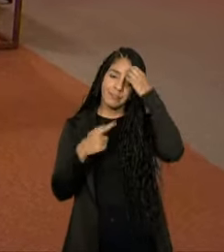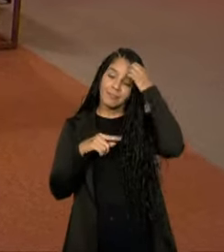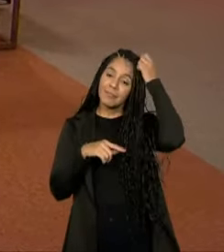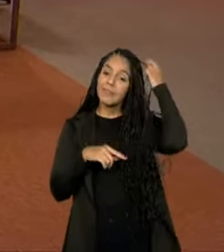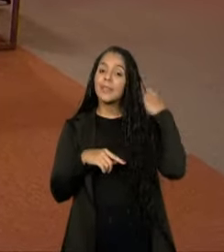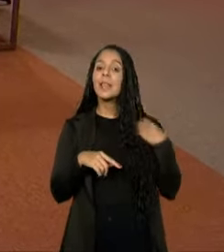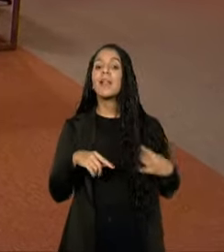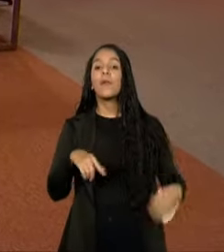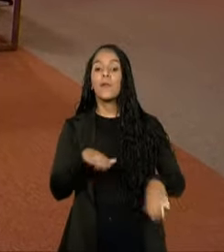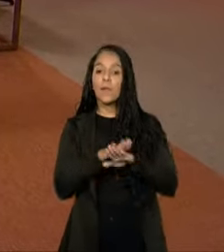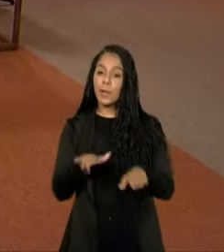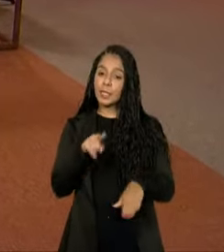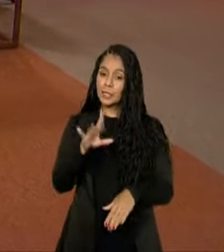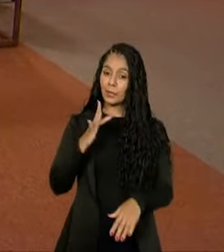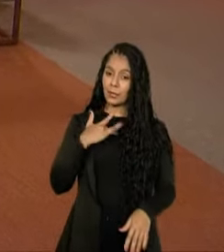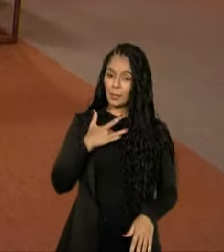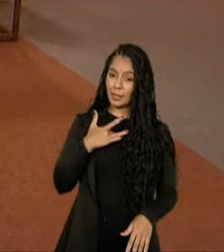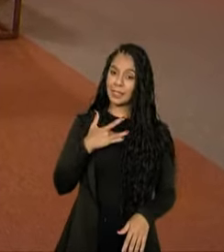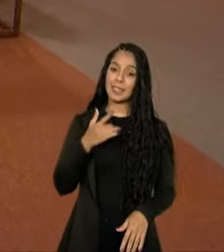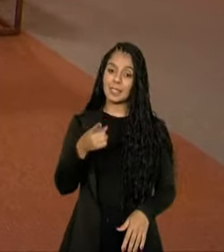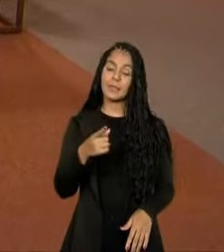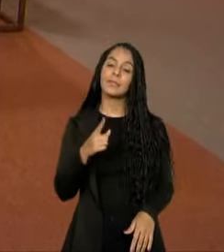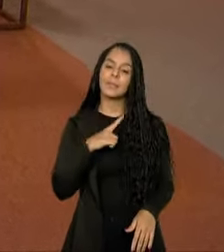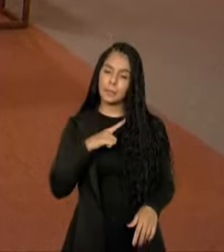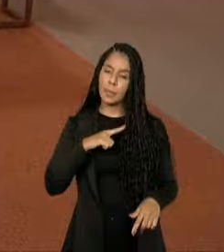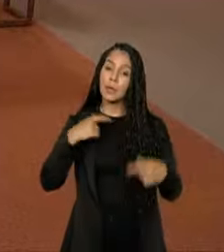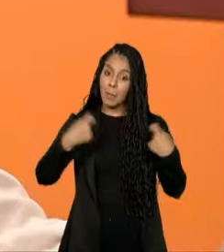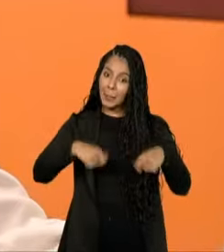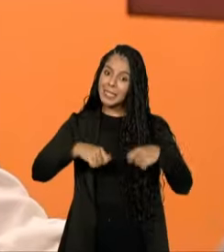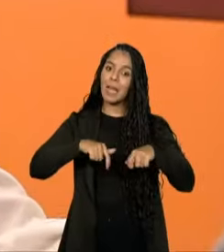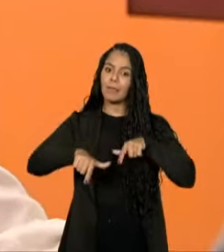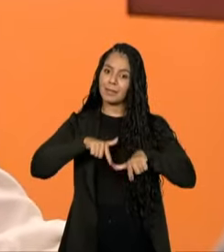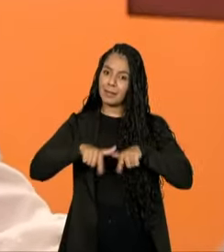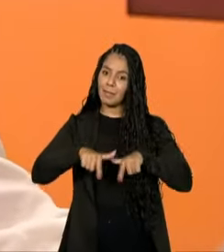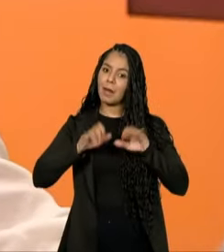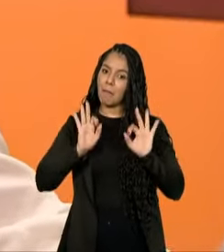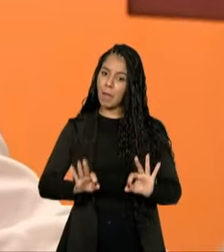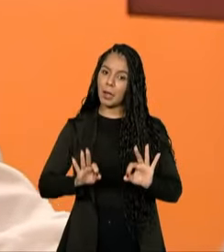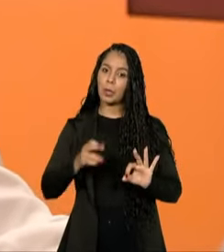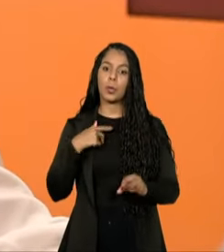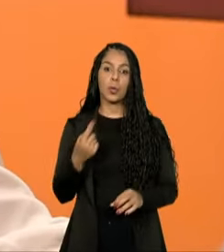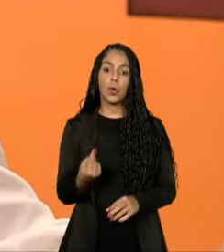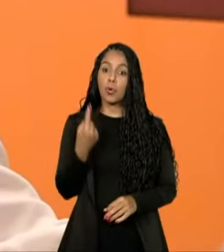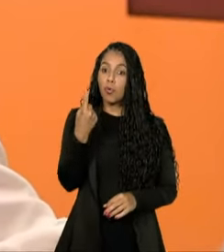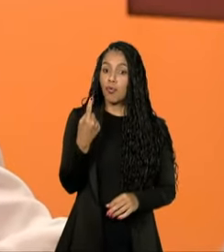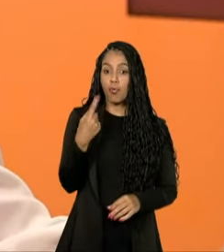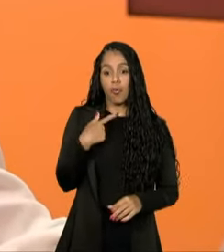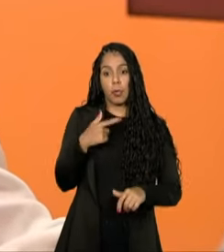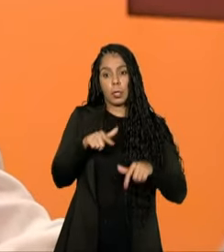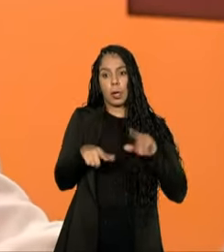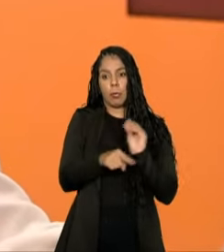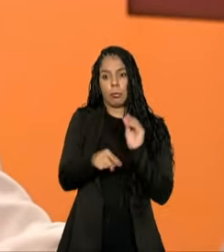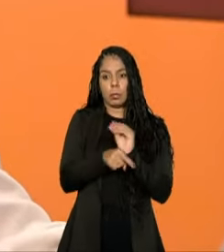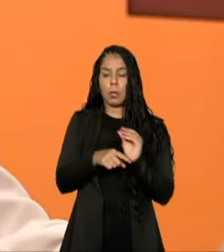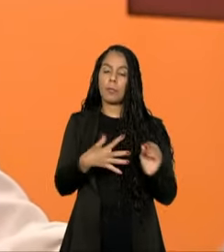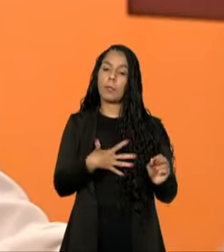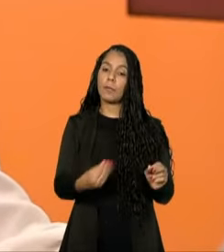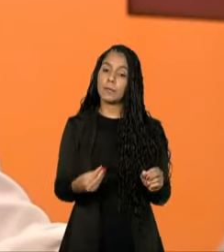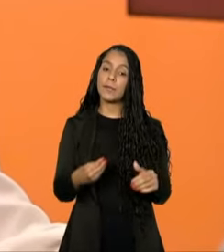também? Foi, mas assim, eu tinha que trabalhar mesmo. Eu tinha que, porque eu era a única fonte de renda mesmo ali, entendeu?